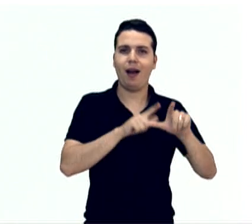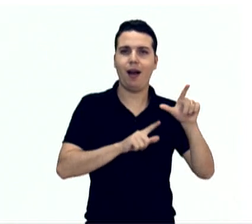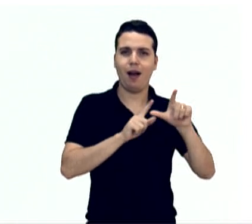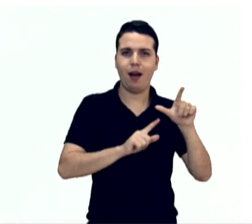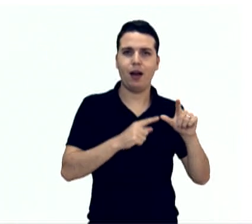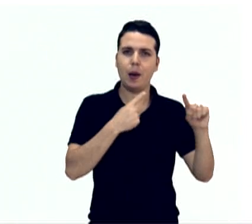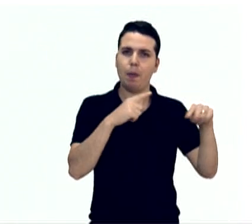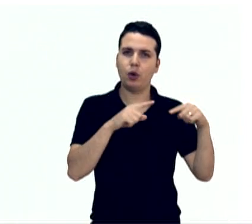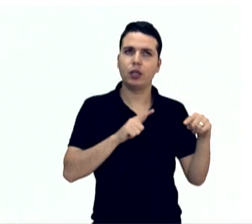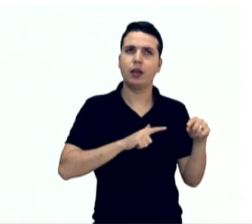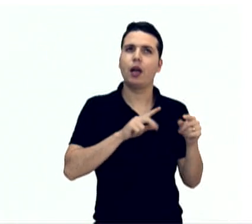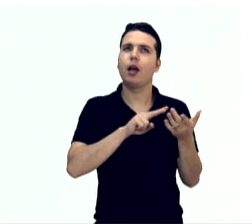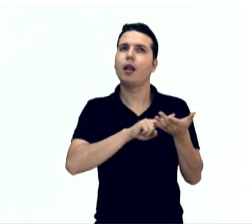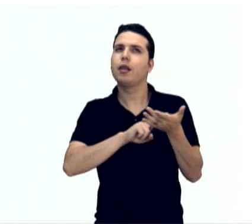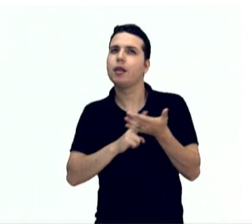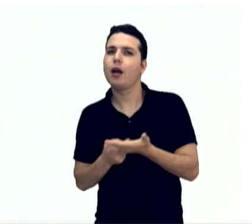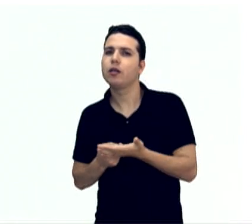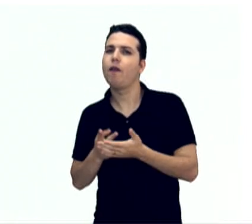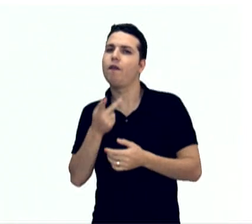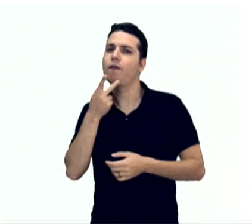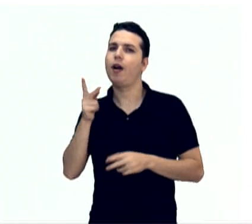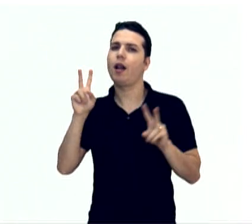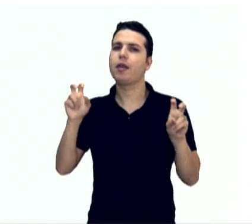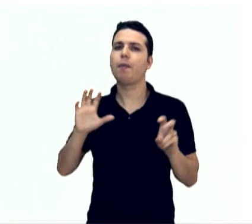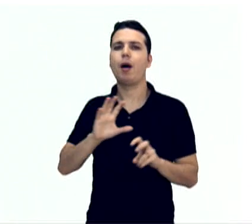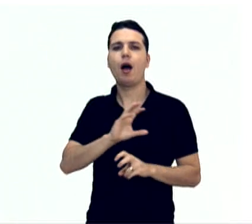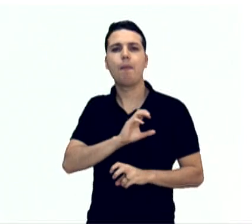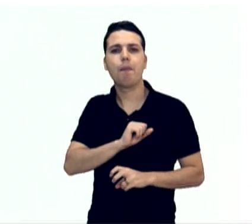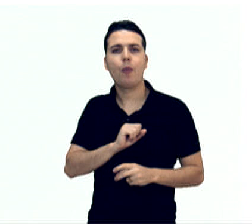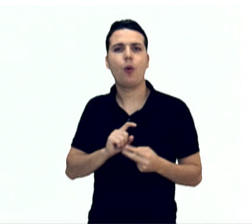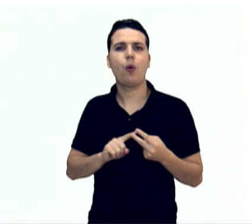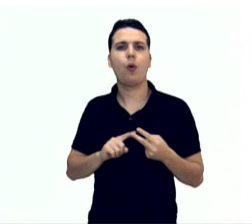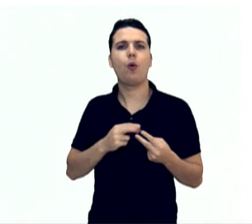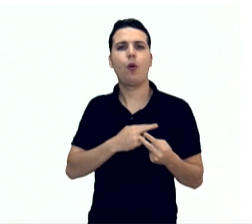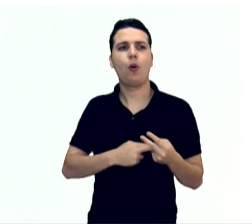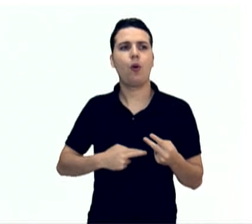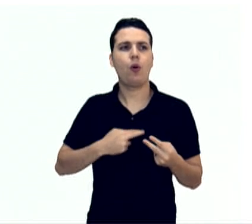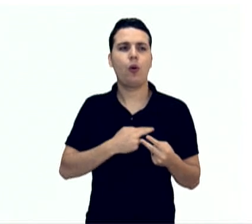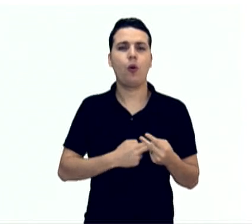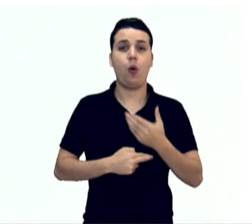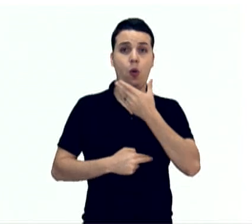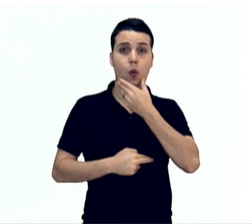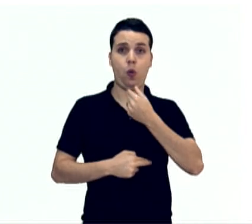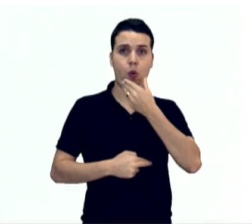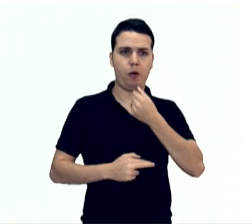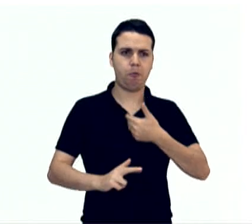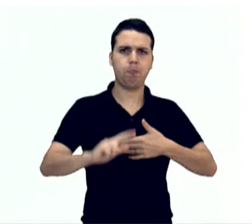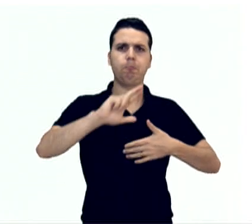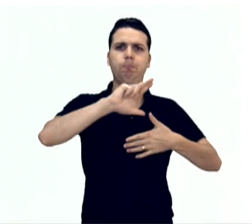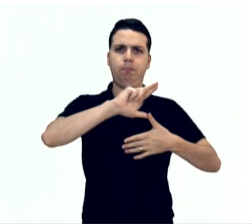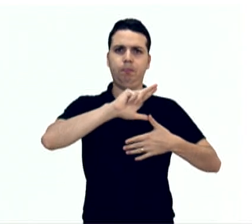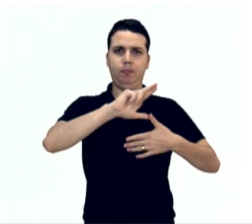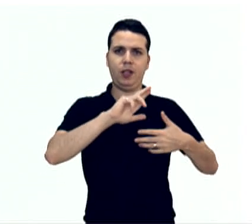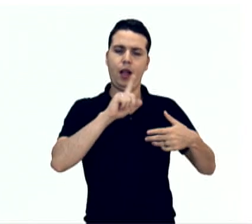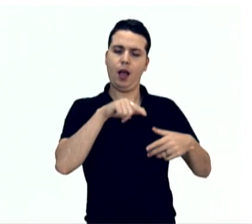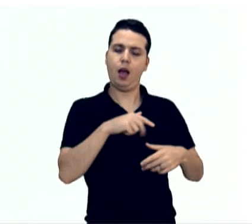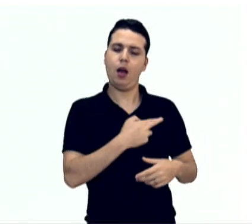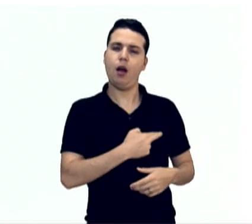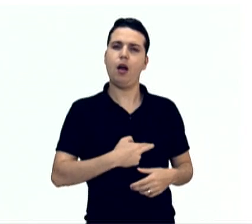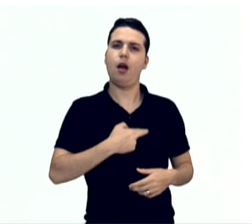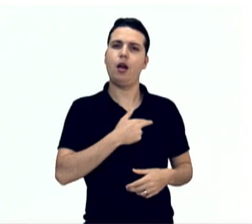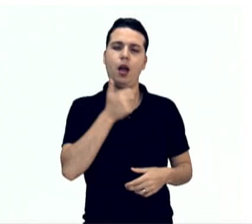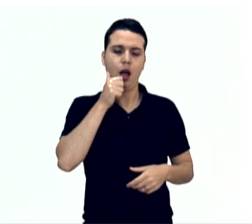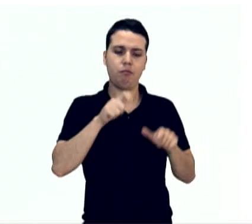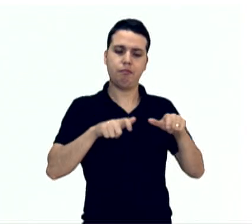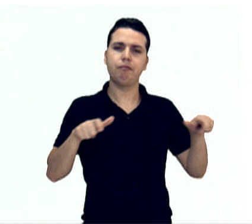tradução bacana, falam de amor, falam de romance, né? O homem latino, ele é muito romântico, né? E as moças